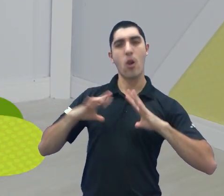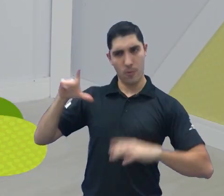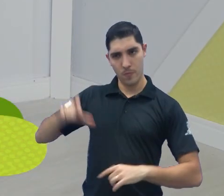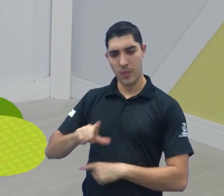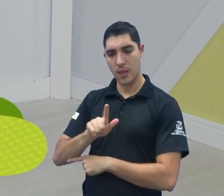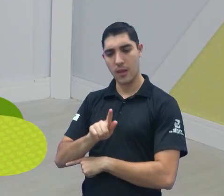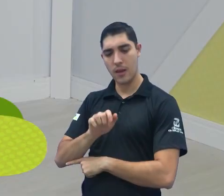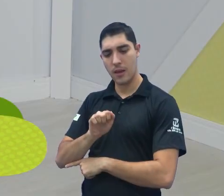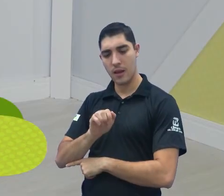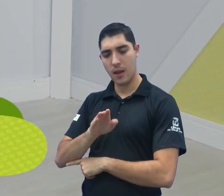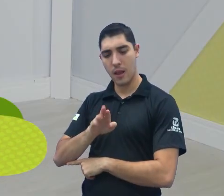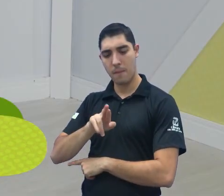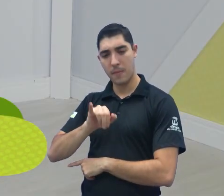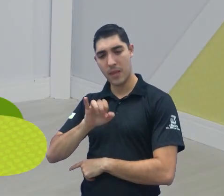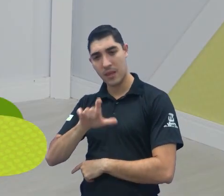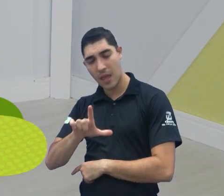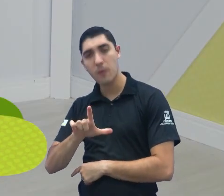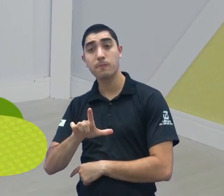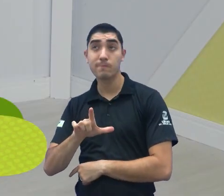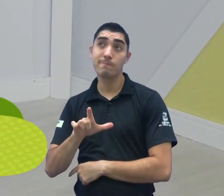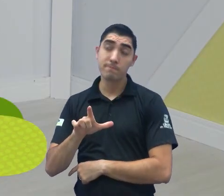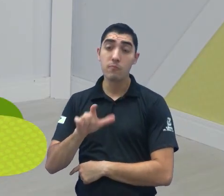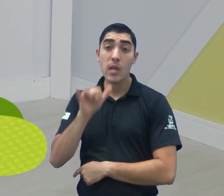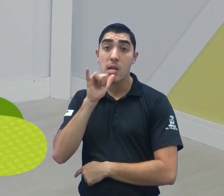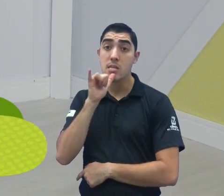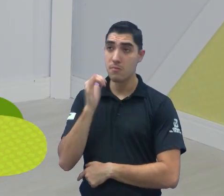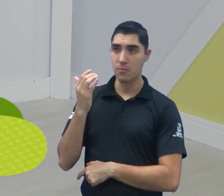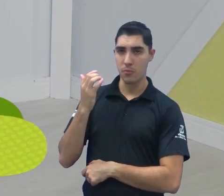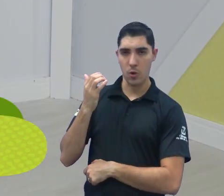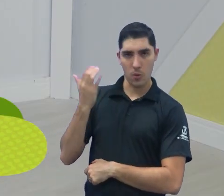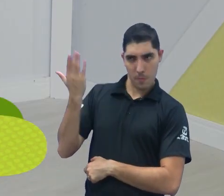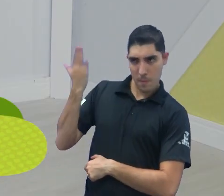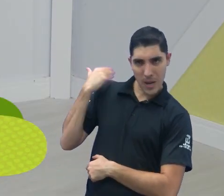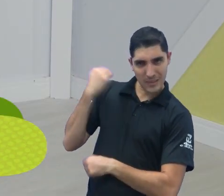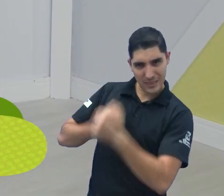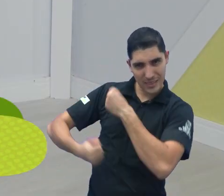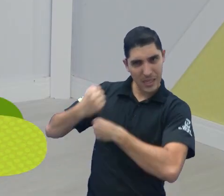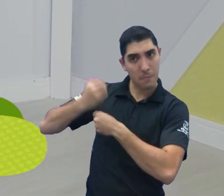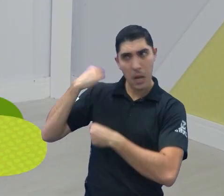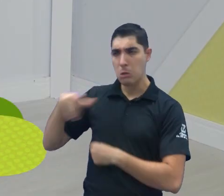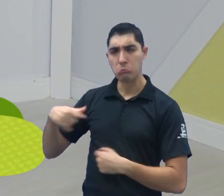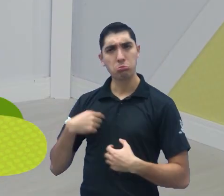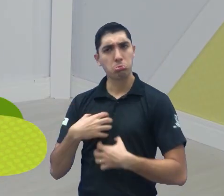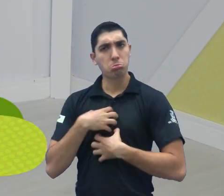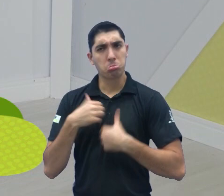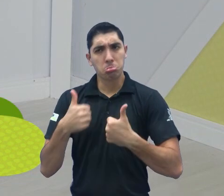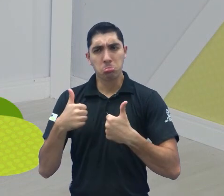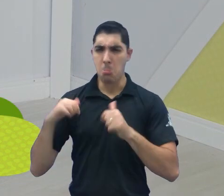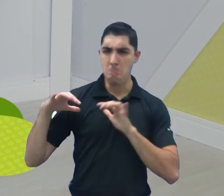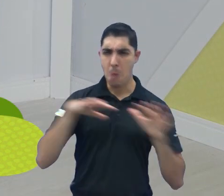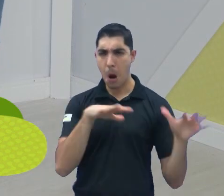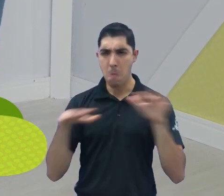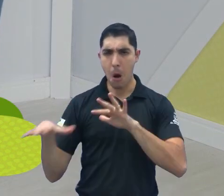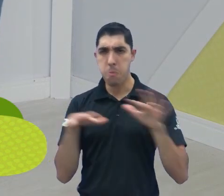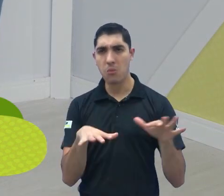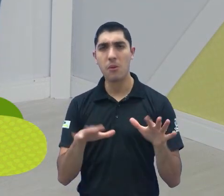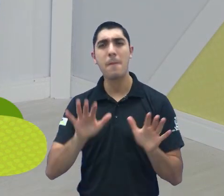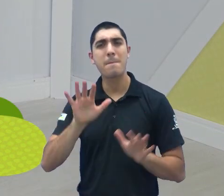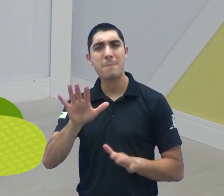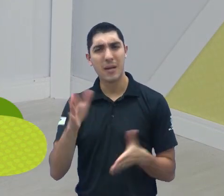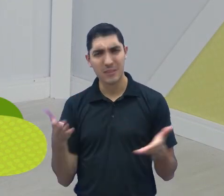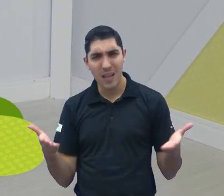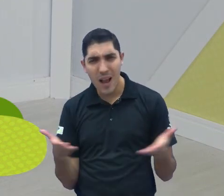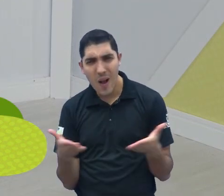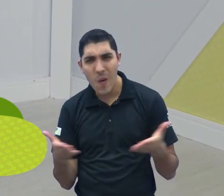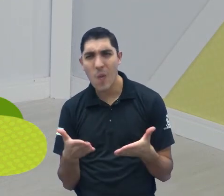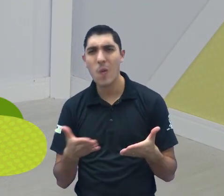Afonso, gozado. Na temporada passada ele passava uma confiança para o São José. Esse ano tem umas bolas, está passando meio perto, ele está fazendo